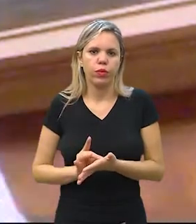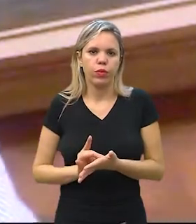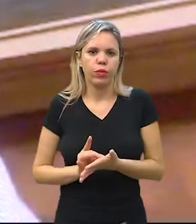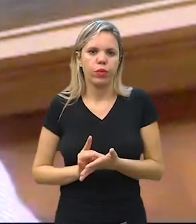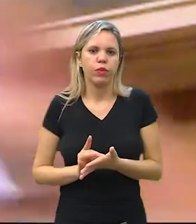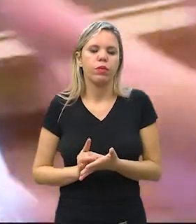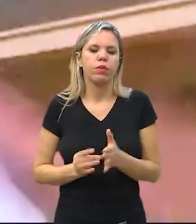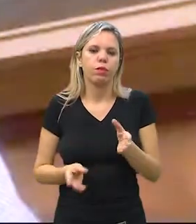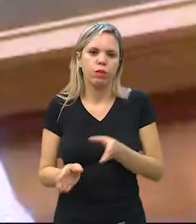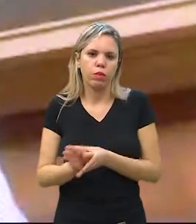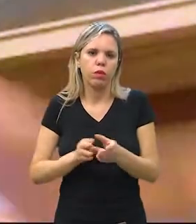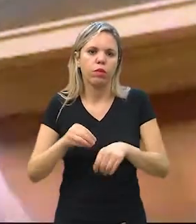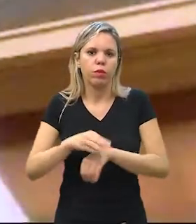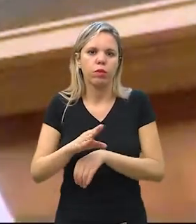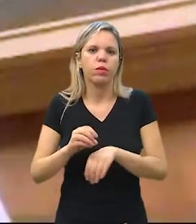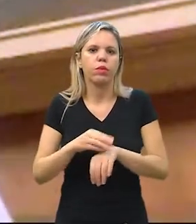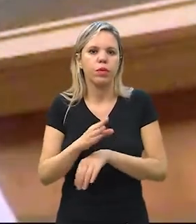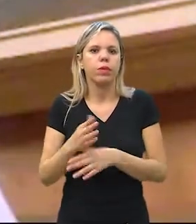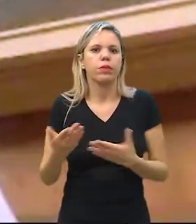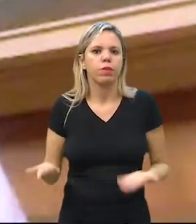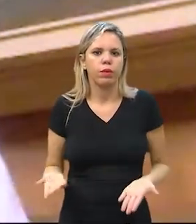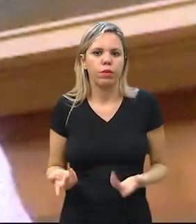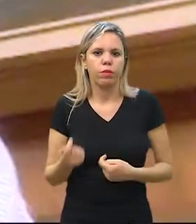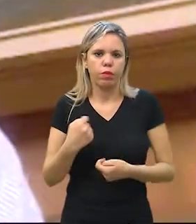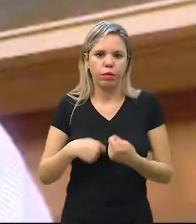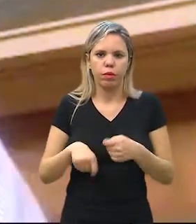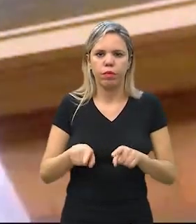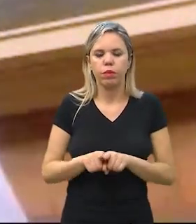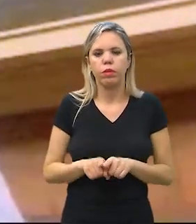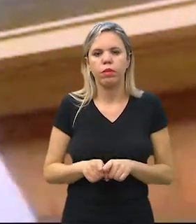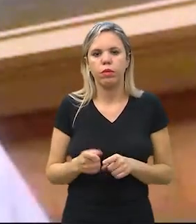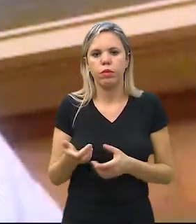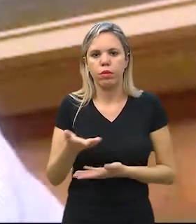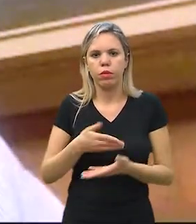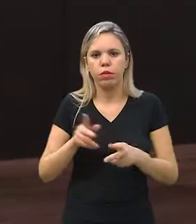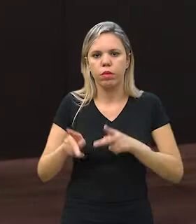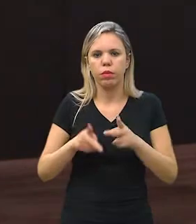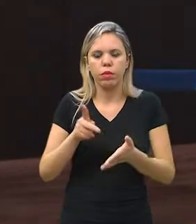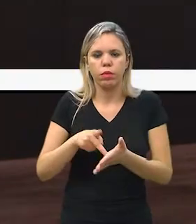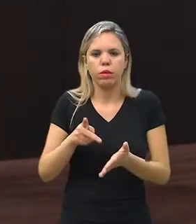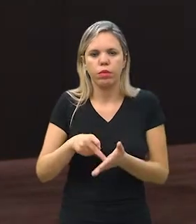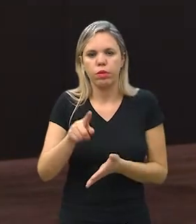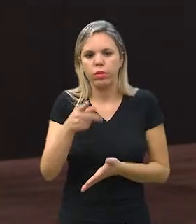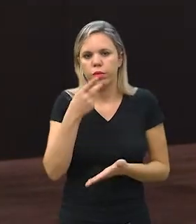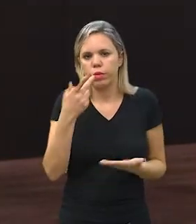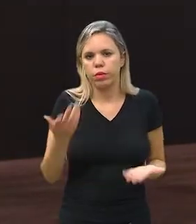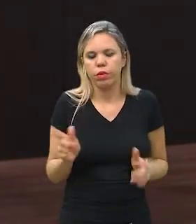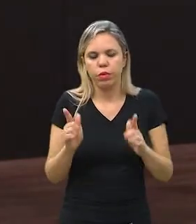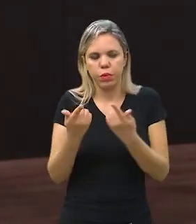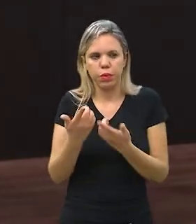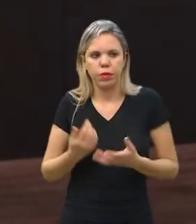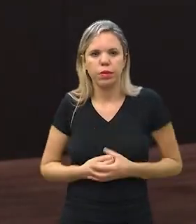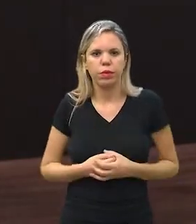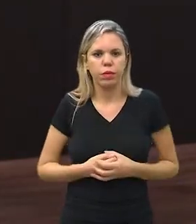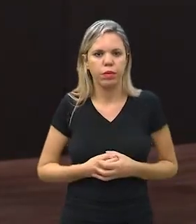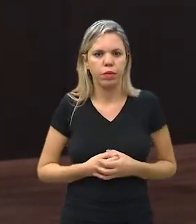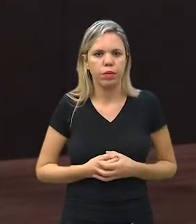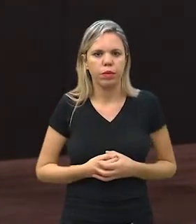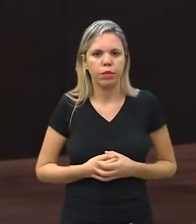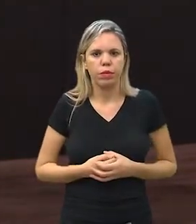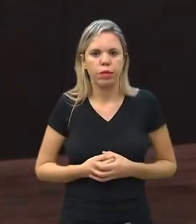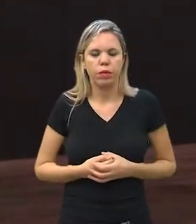realmente vão recomendando e gerando esses negócios uns para os outros. Na verdade, quando você fala em grupo, né,